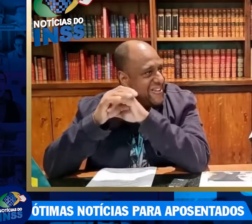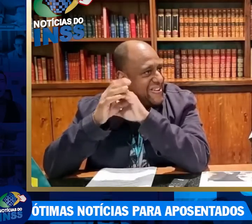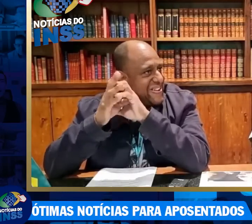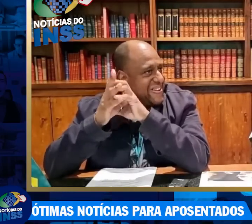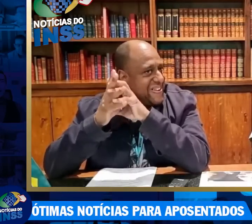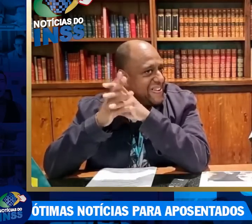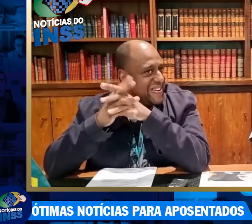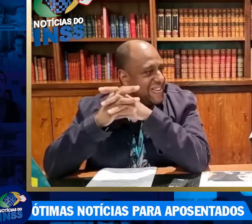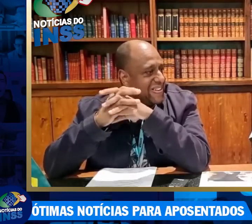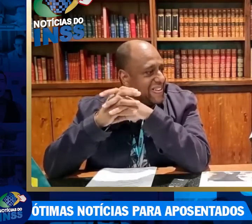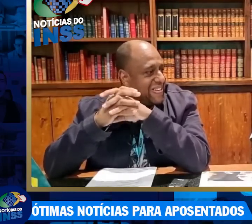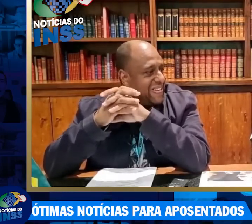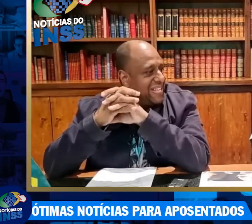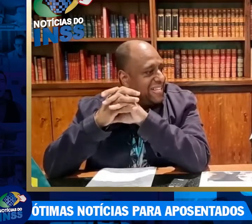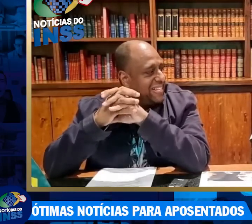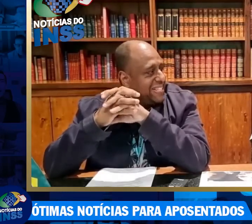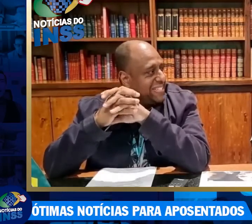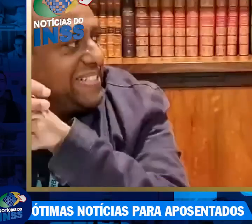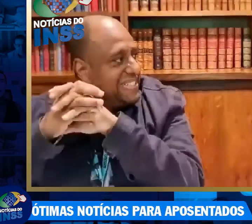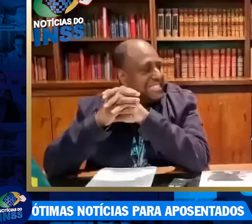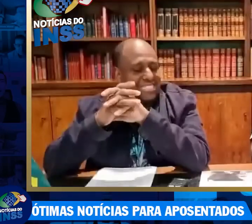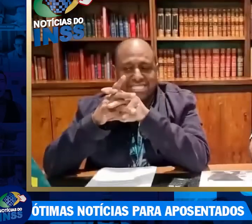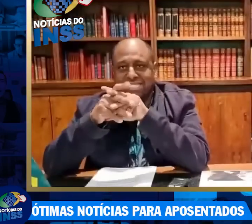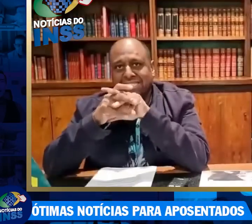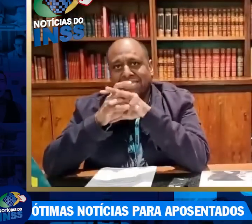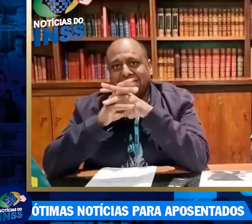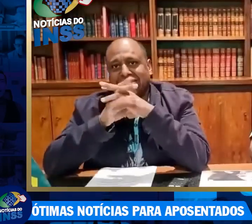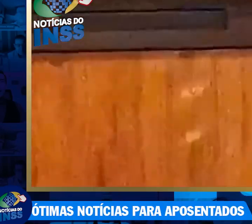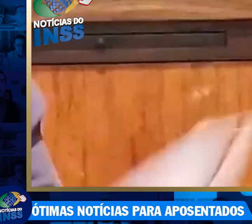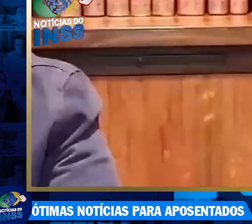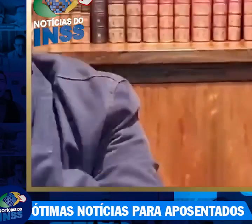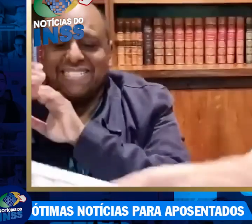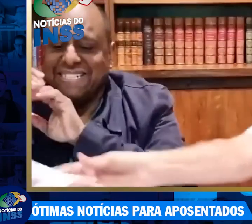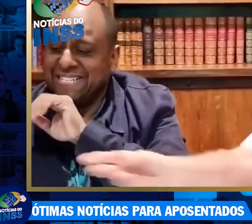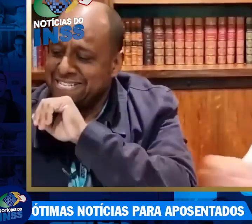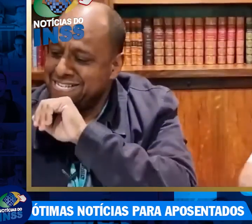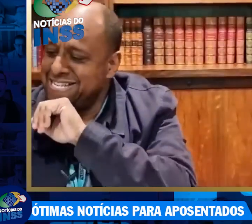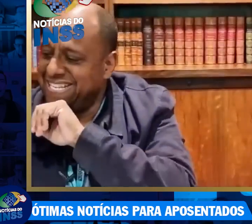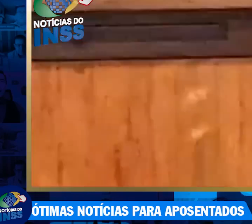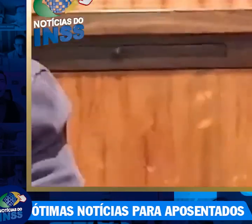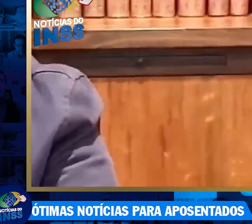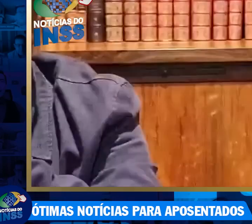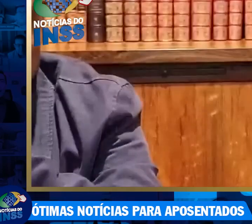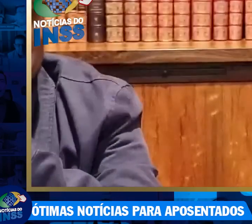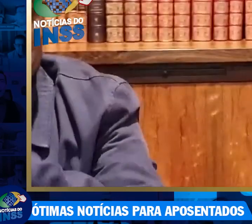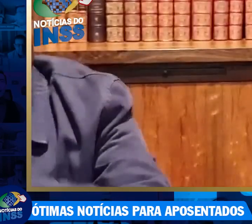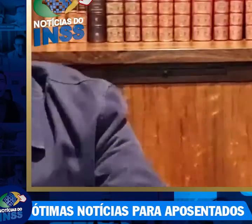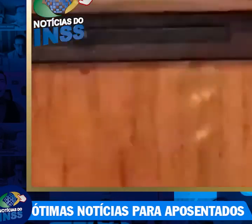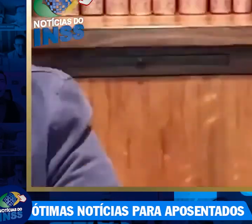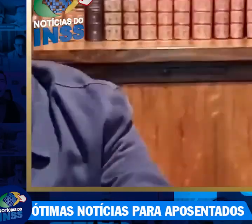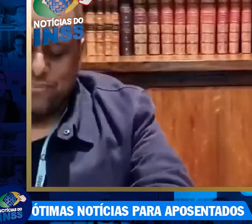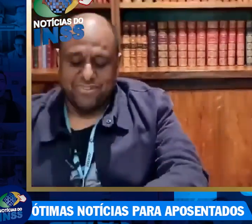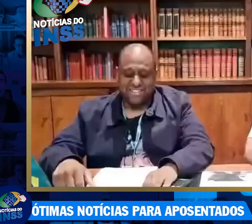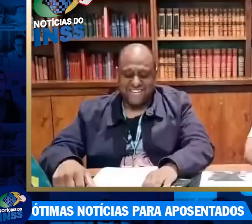12 senadores votaram contra a redução de impostos, toda a bancada do PT, né? Para ajudar o povo, faz essa barbaridade, né?